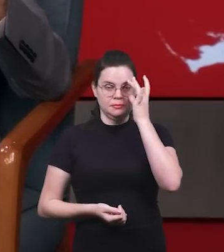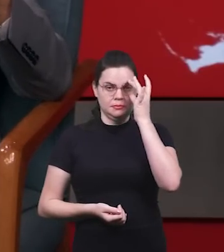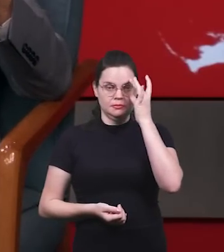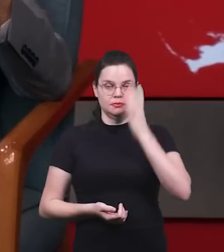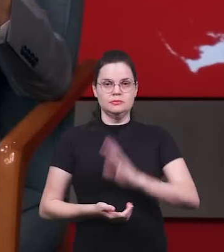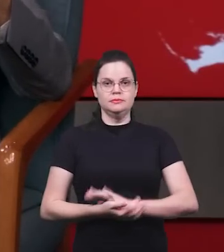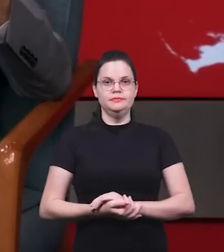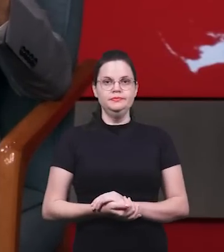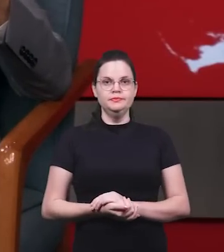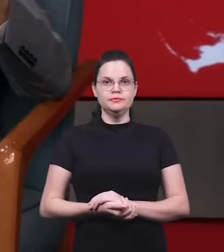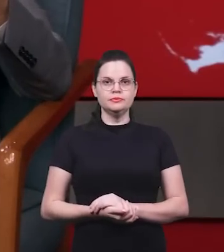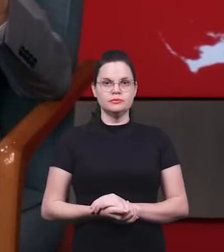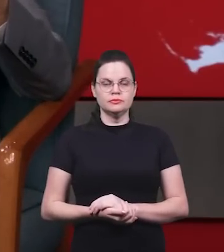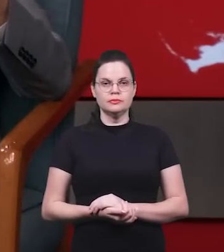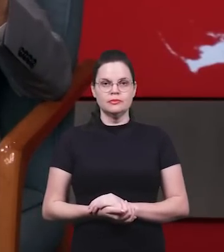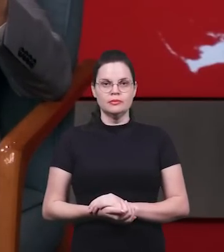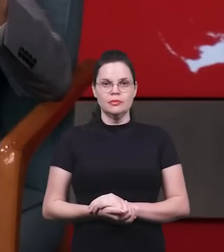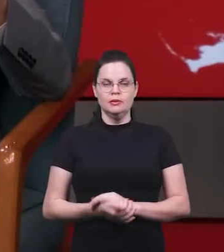Então,